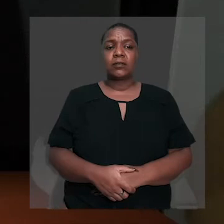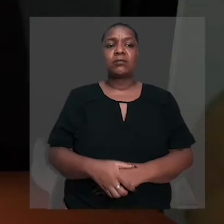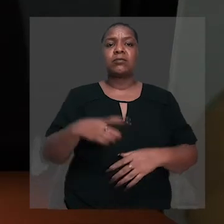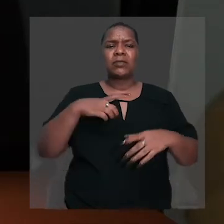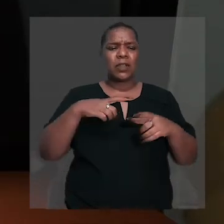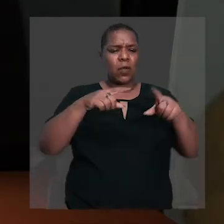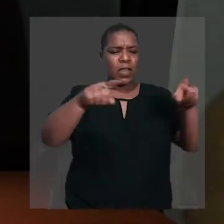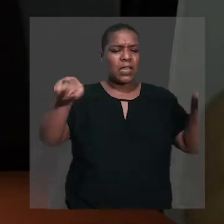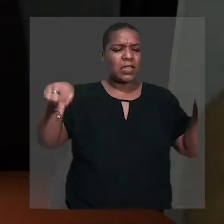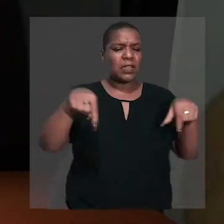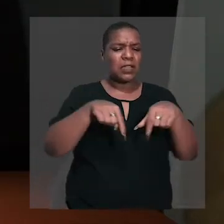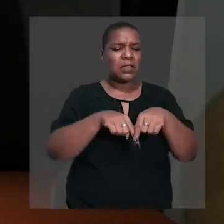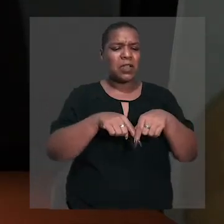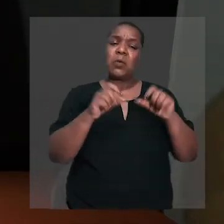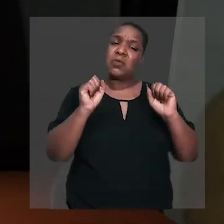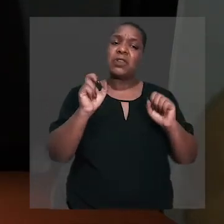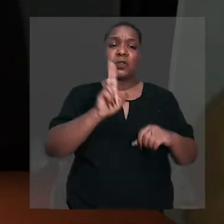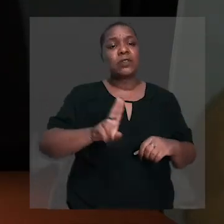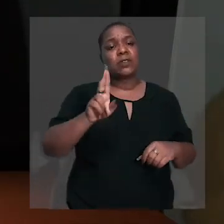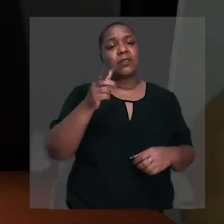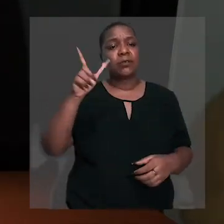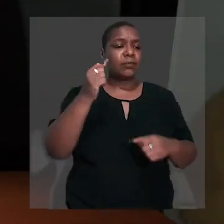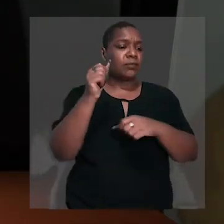Vejo um espaço imenso que podia estar sendo usado, que não está.